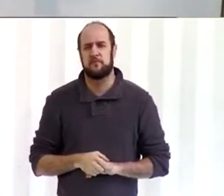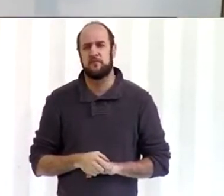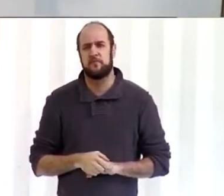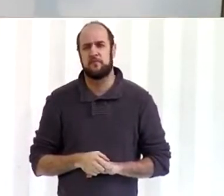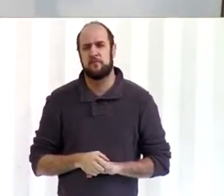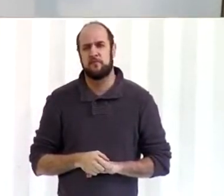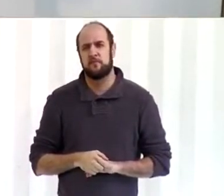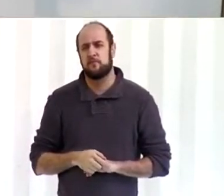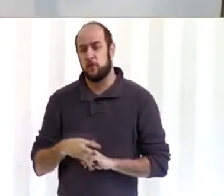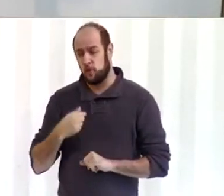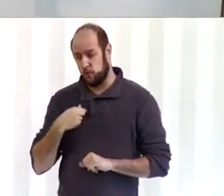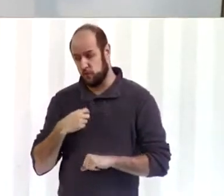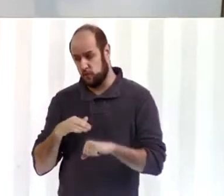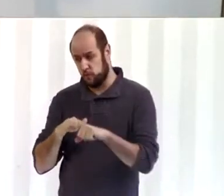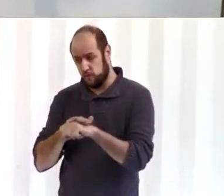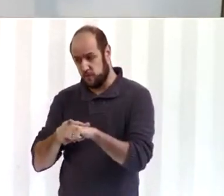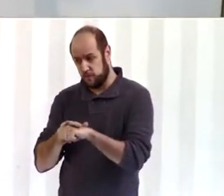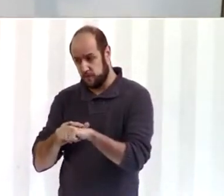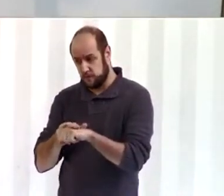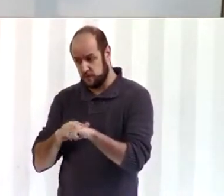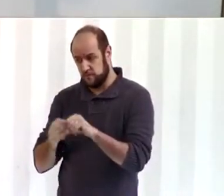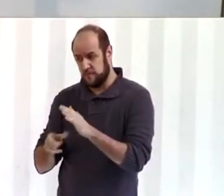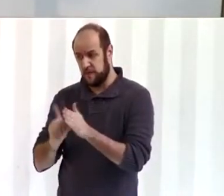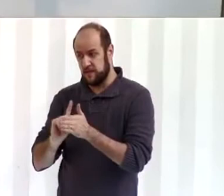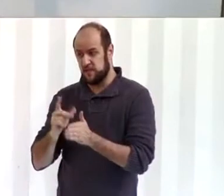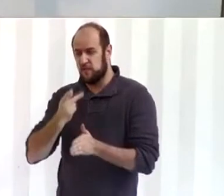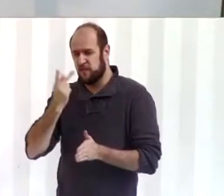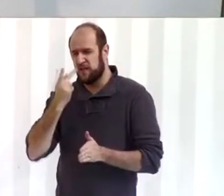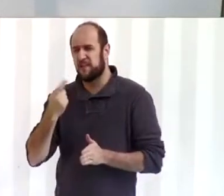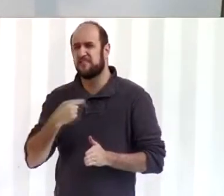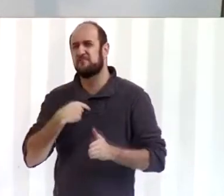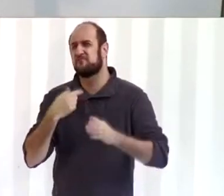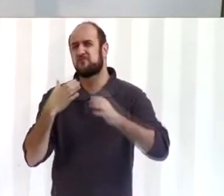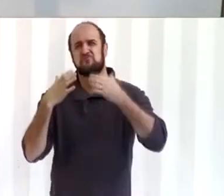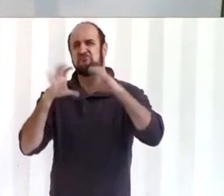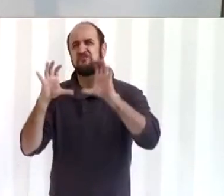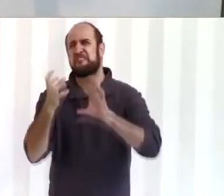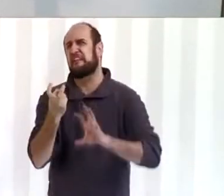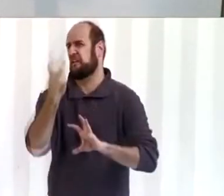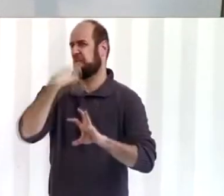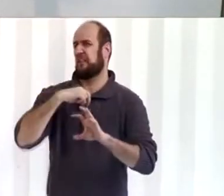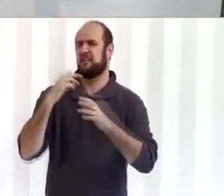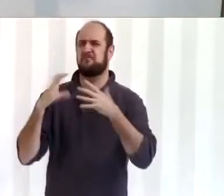Conversei com o Jorge um dia antes, ele falou assim: Gil, eu não quero ser entubado.